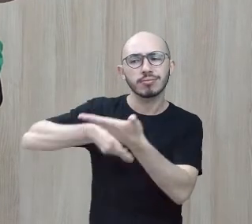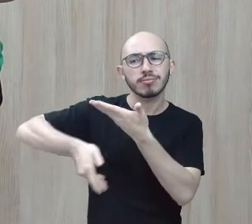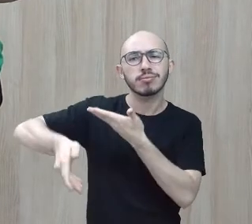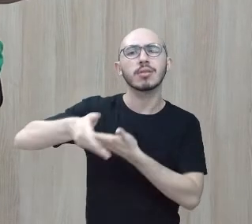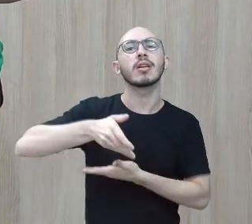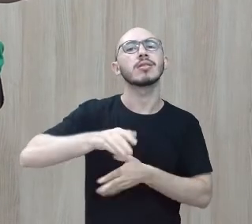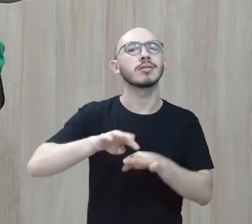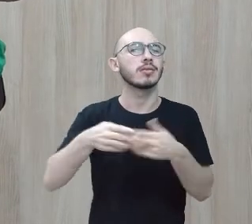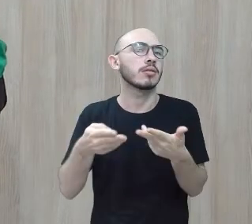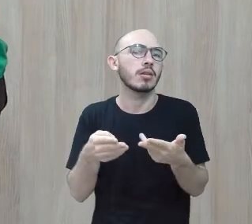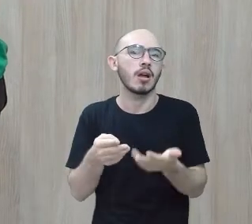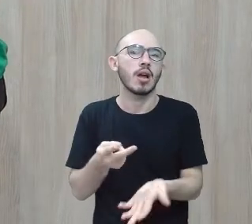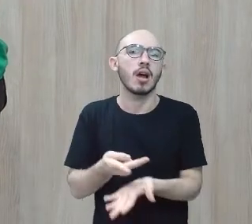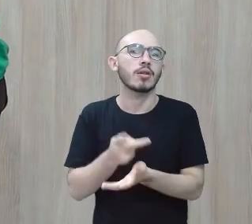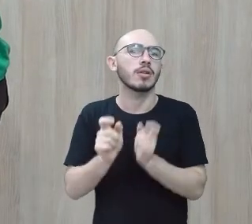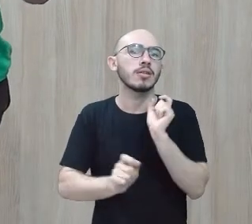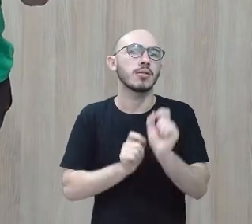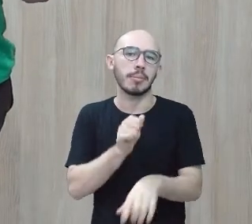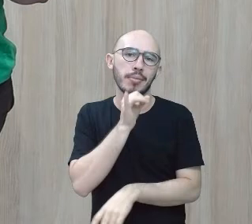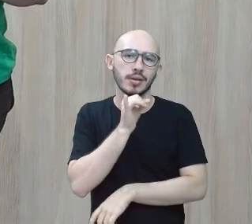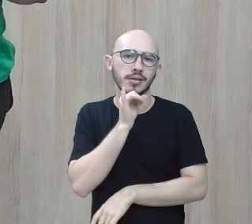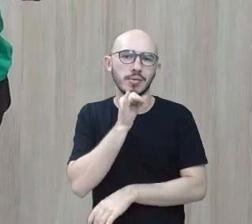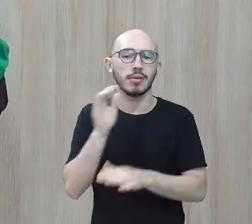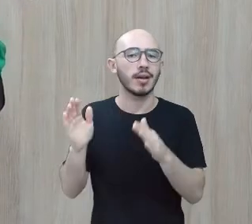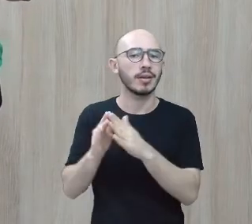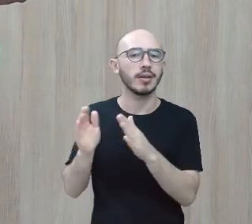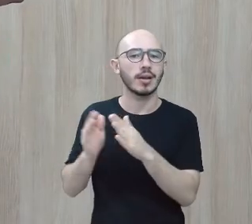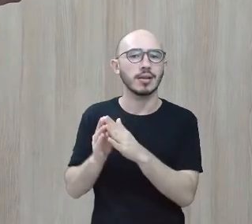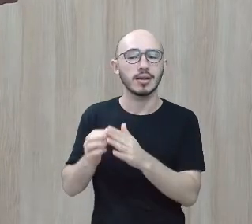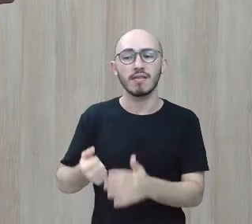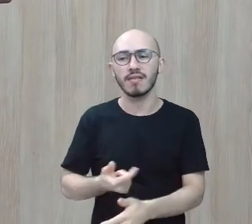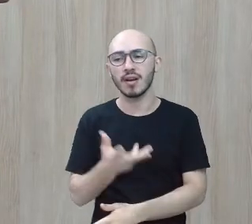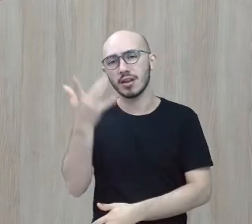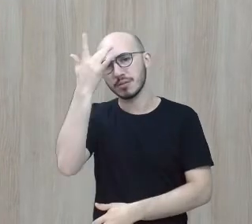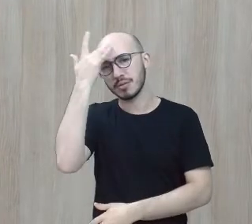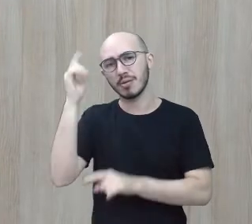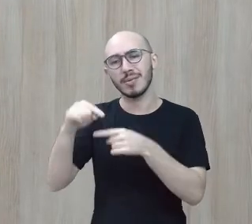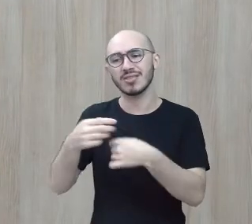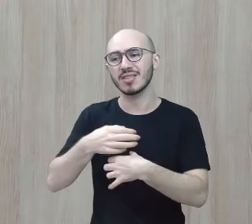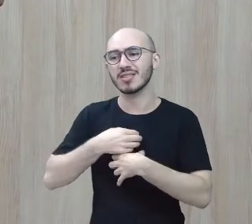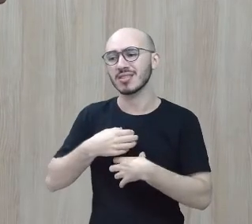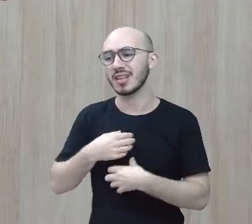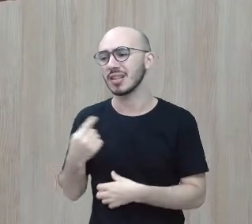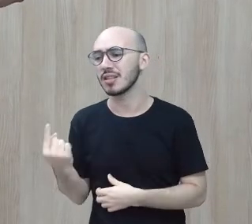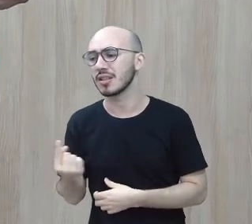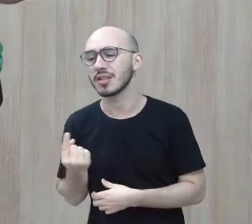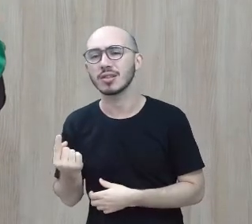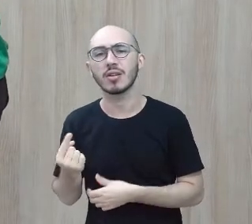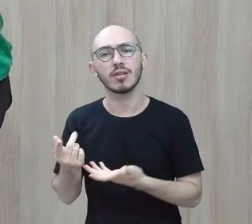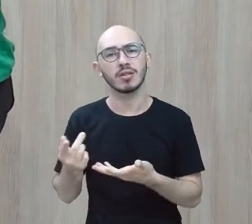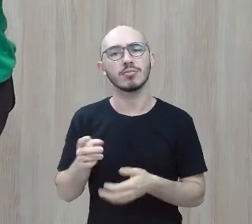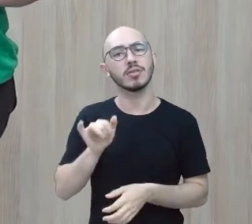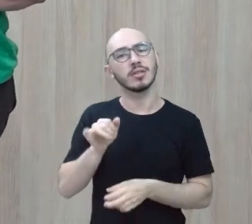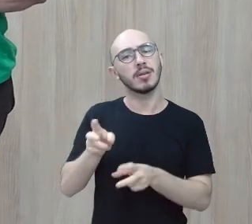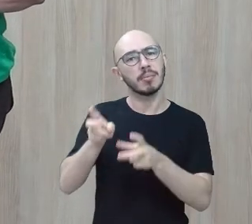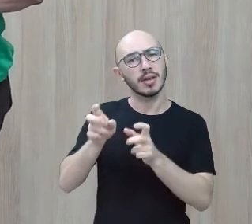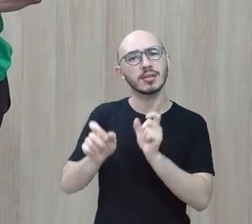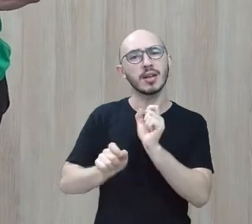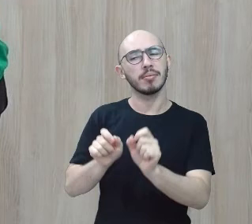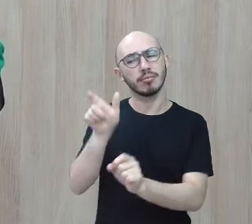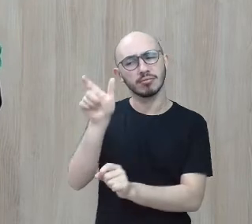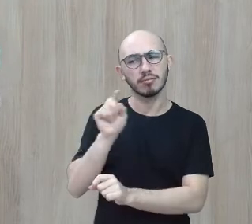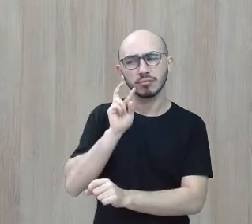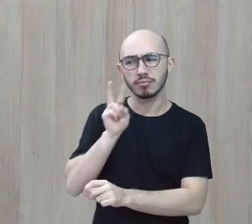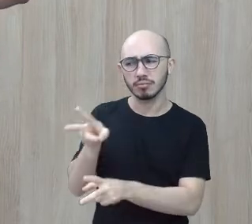dentro de casa com tantas pessoas na casa e nos sentimos só. E aí se você percebe que alguém está se sentindo